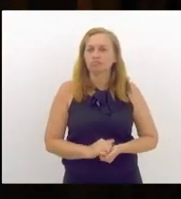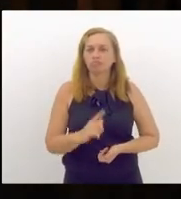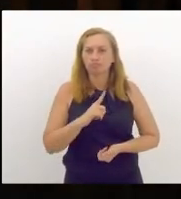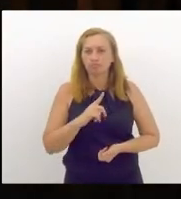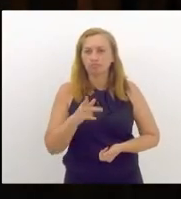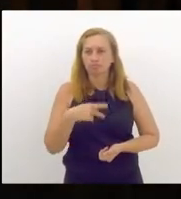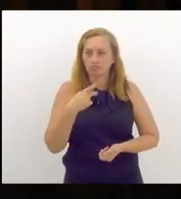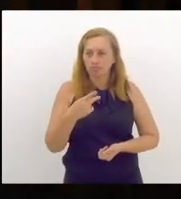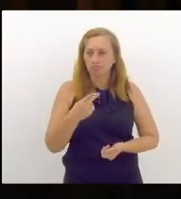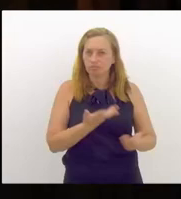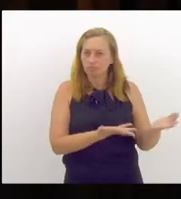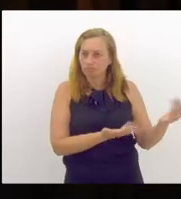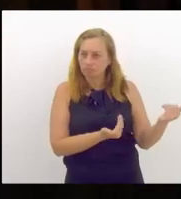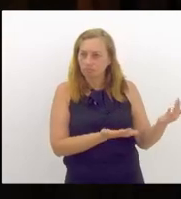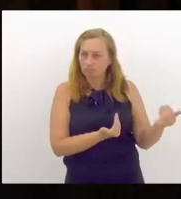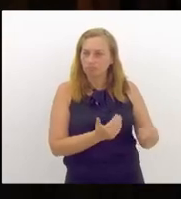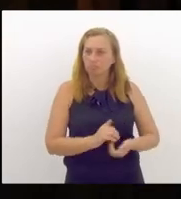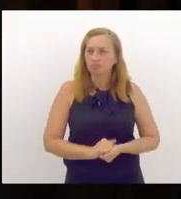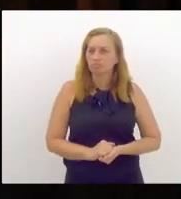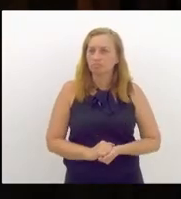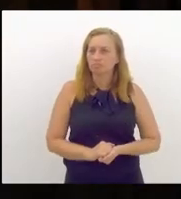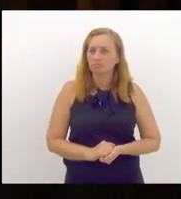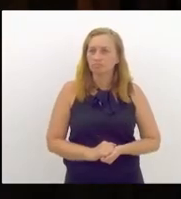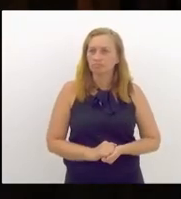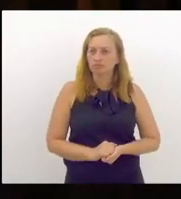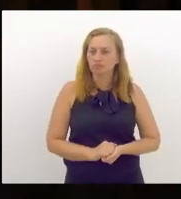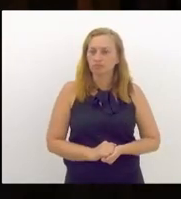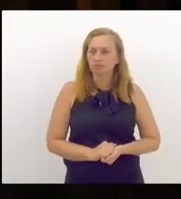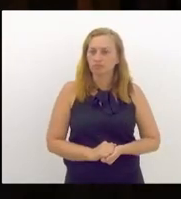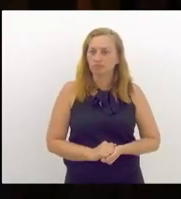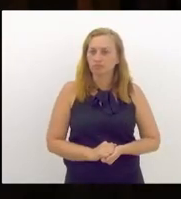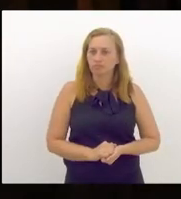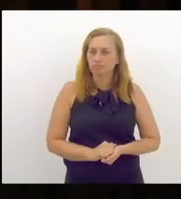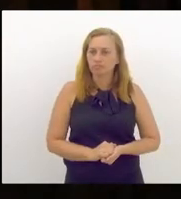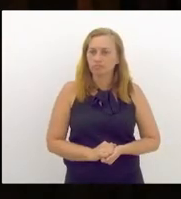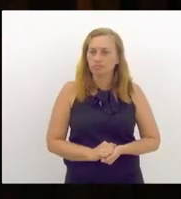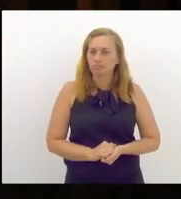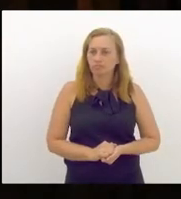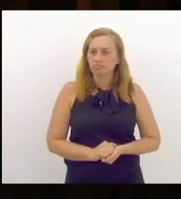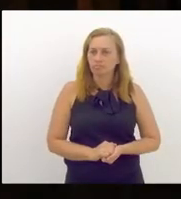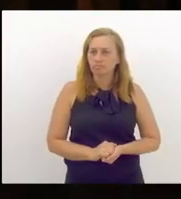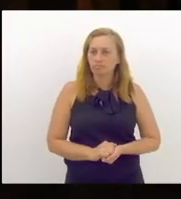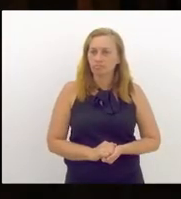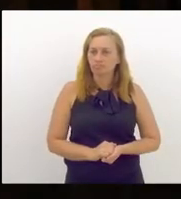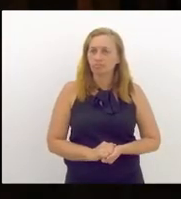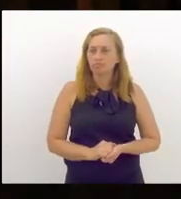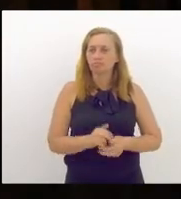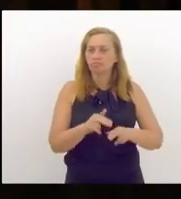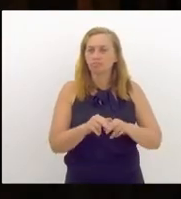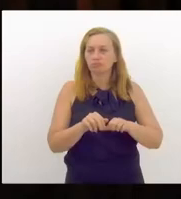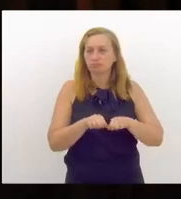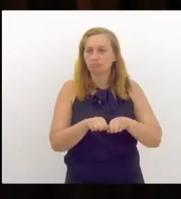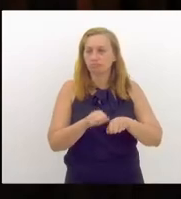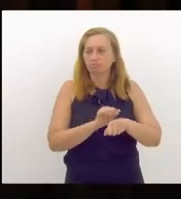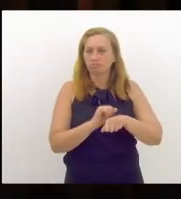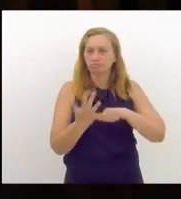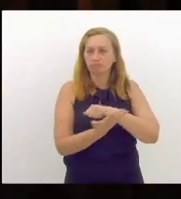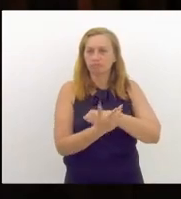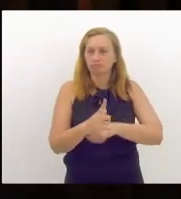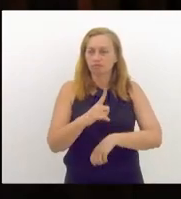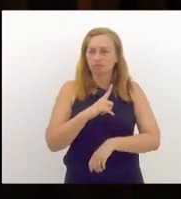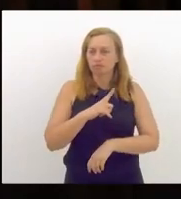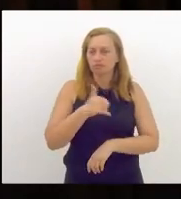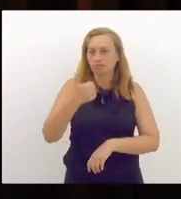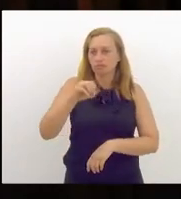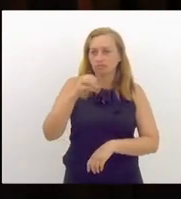fala de um jovem devido a esculhambose do covid eu só tô com 10% da minha